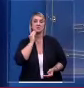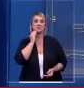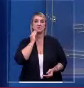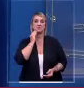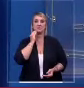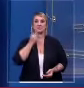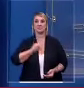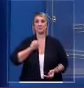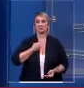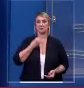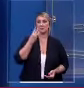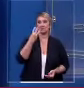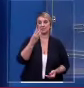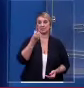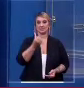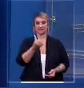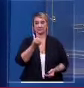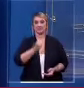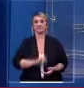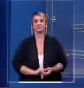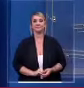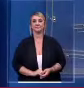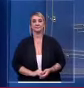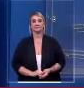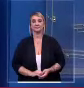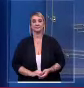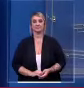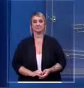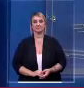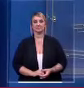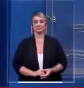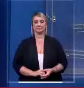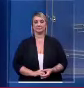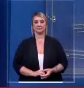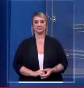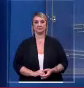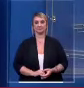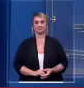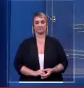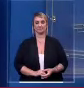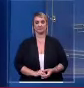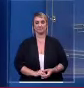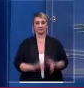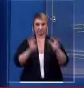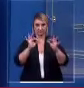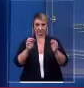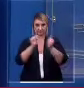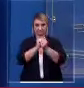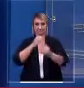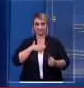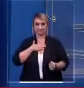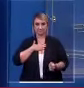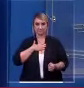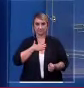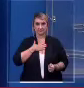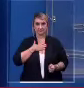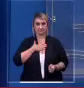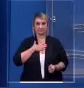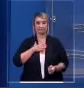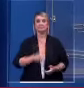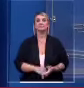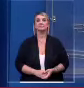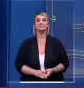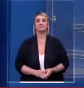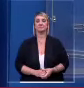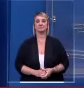número 36. Rosa, 36. Confira comigo os 6 números sorteados